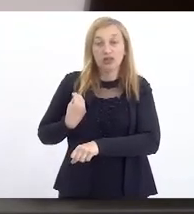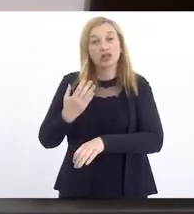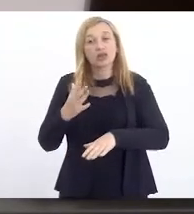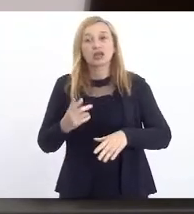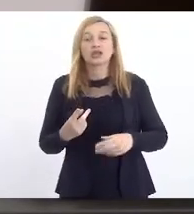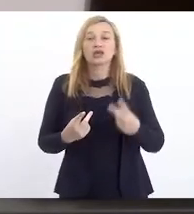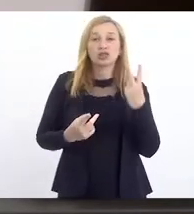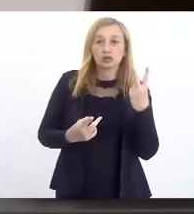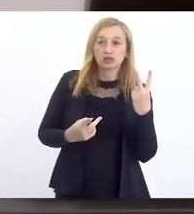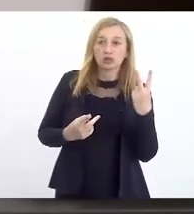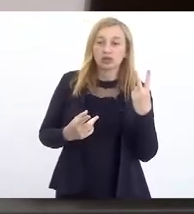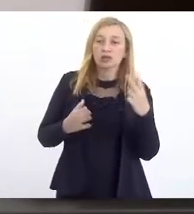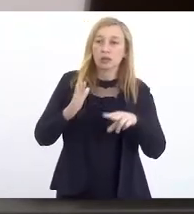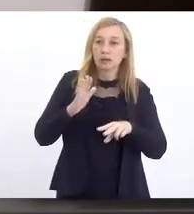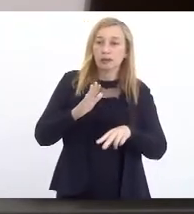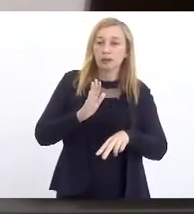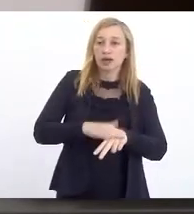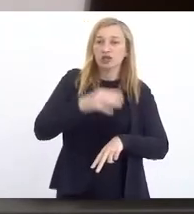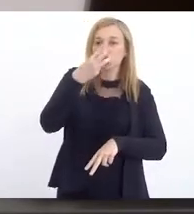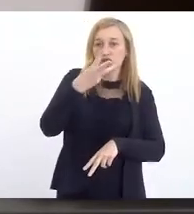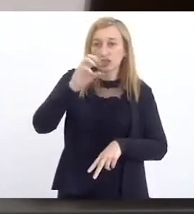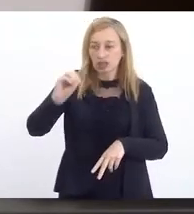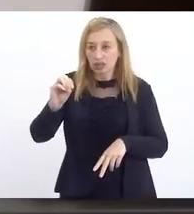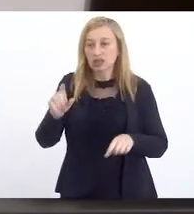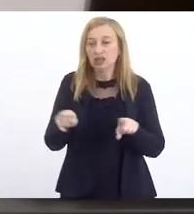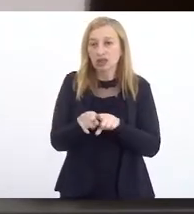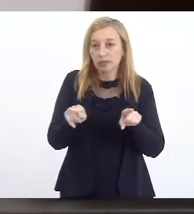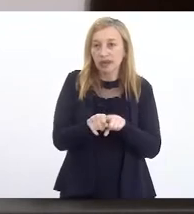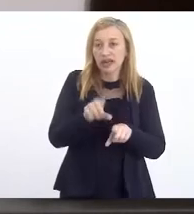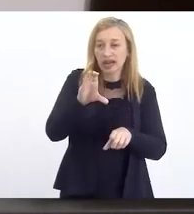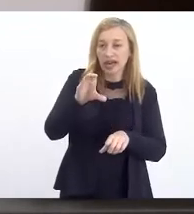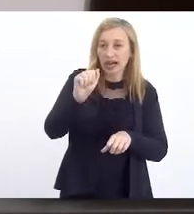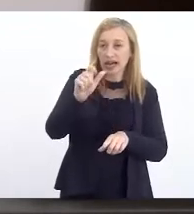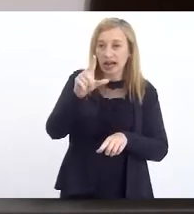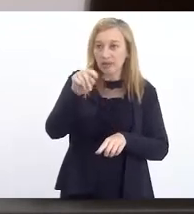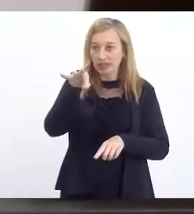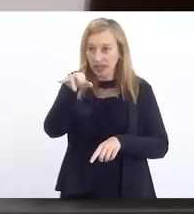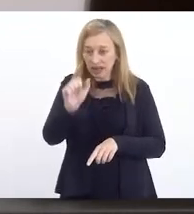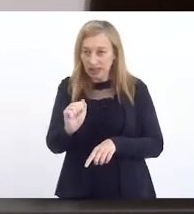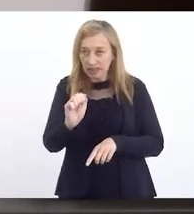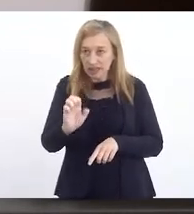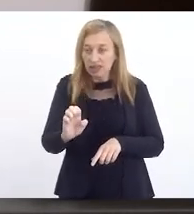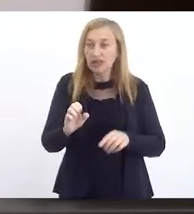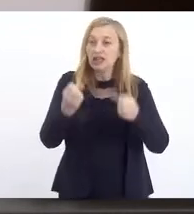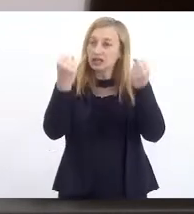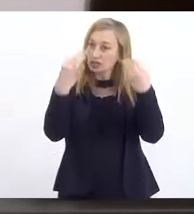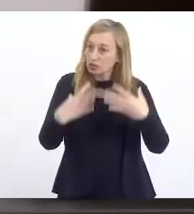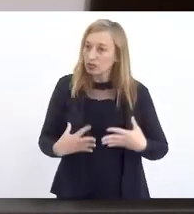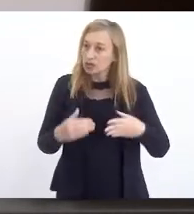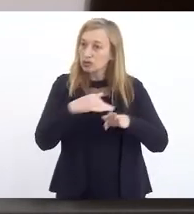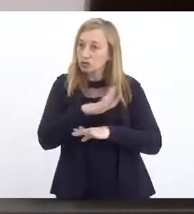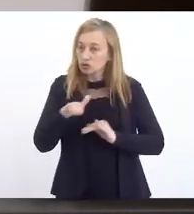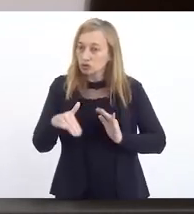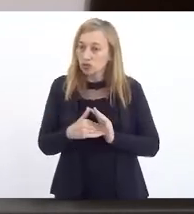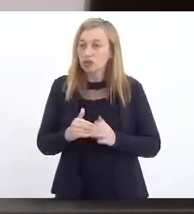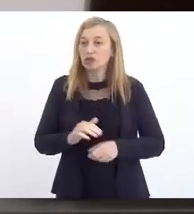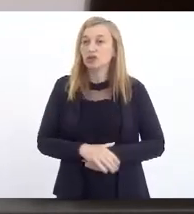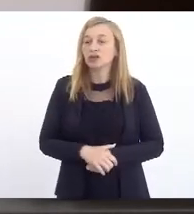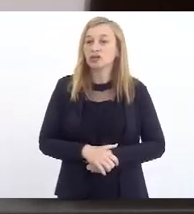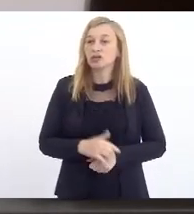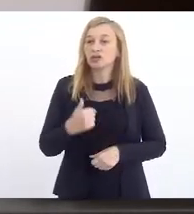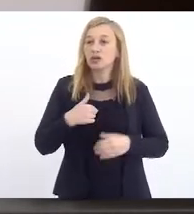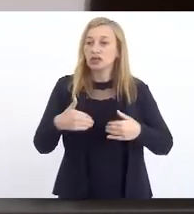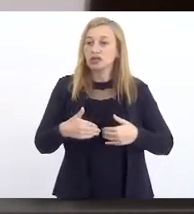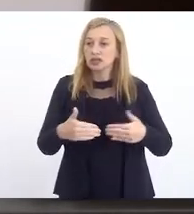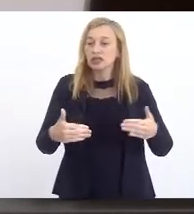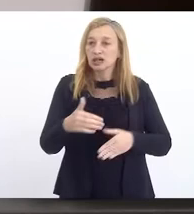do que 30, e também ter a calamidade. Dadas essas explicações, eu vou abrir